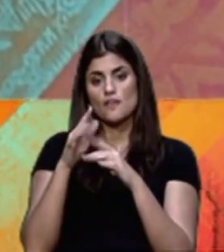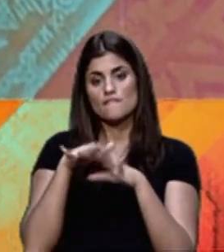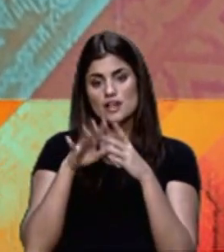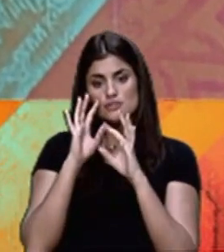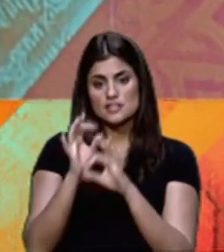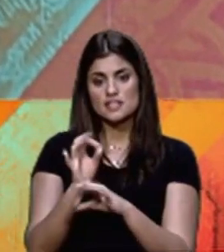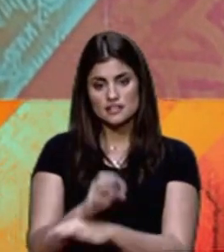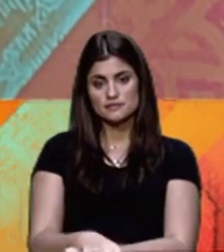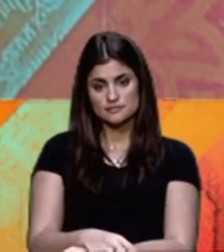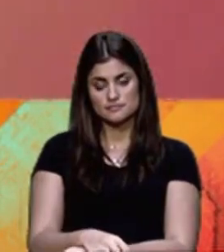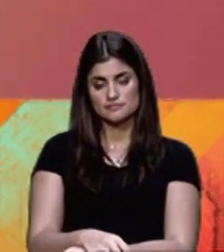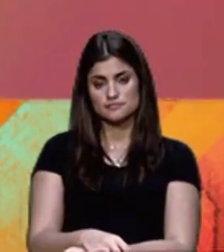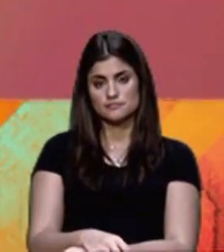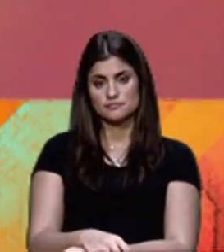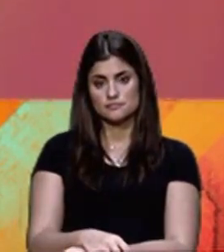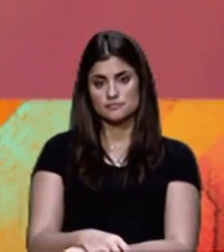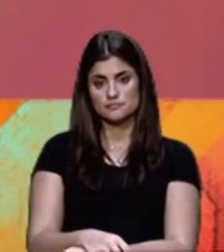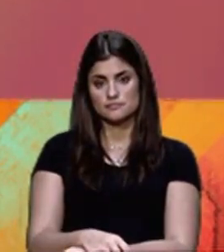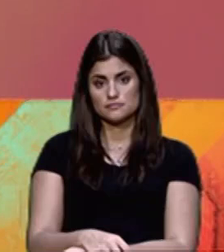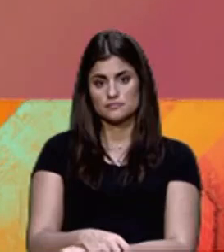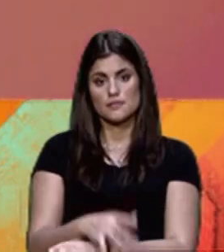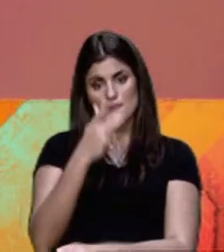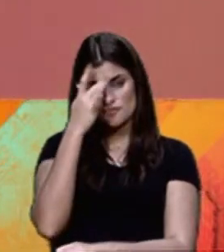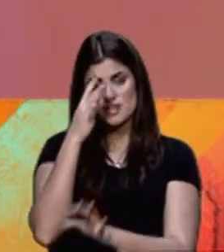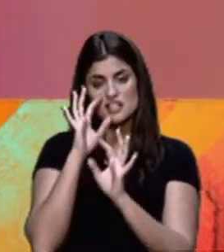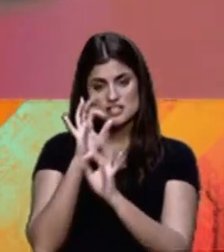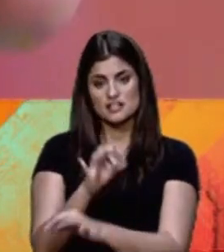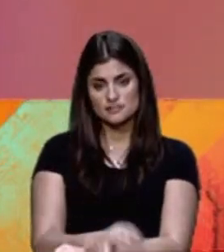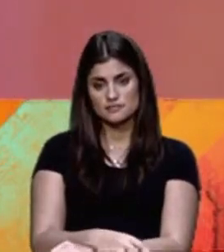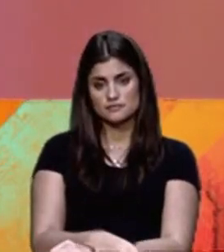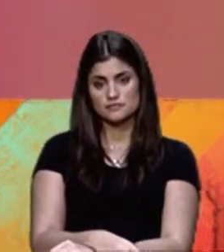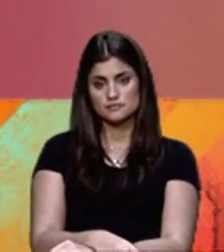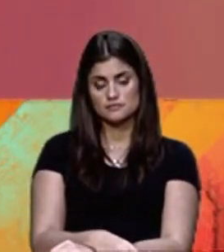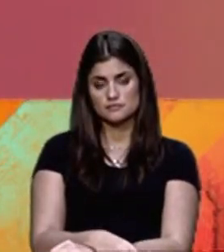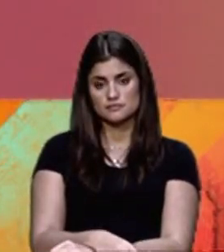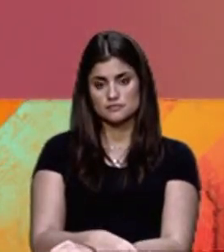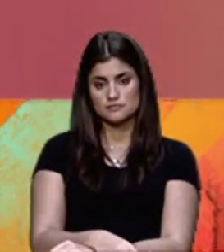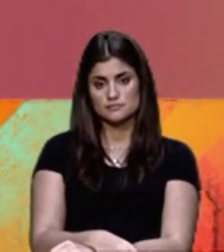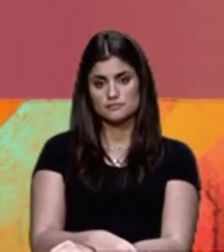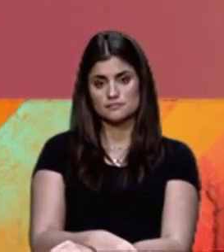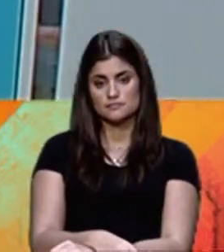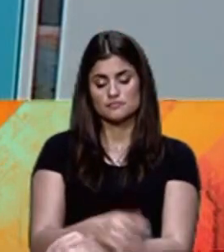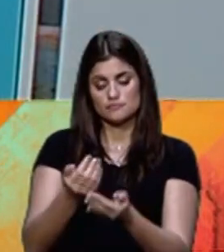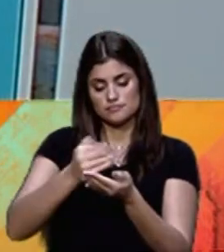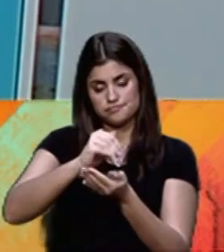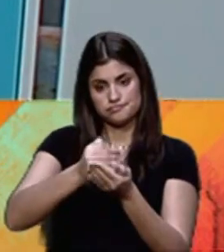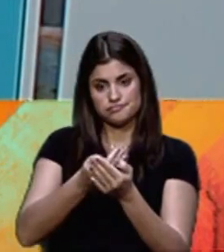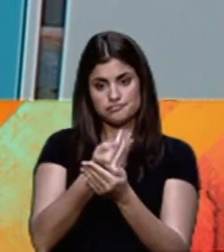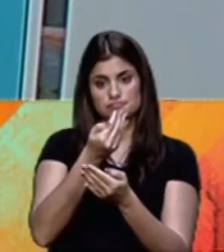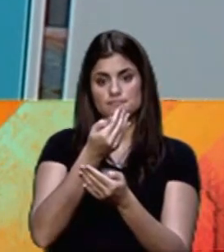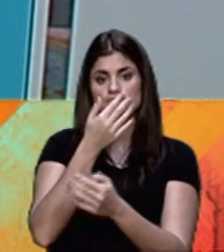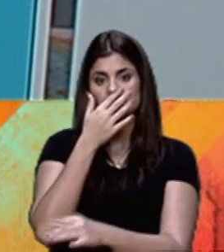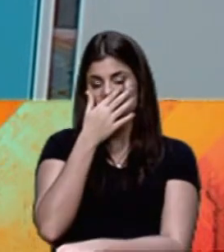sempre aqui. Tiras o miolo. Para ser mais fácil, faço aqui um círculo, neste caso é um